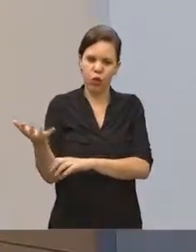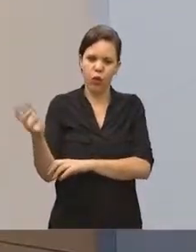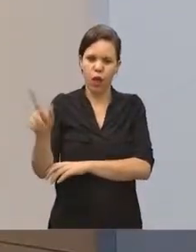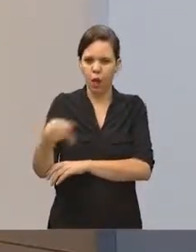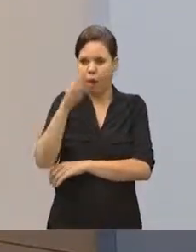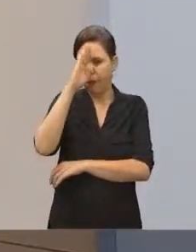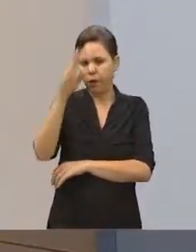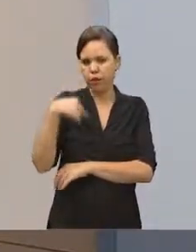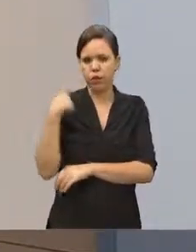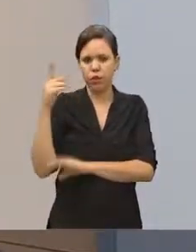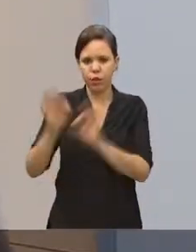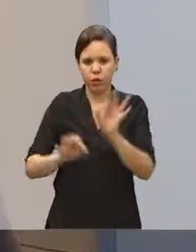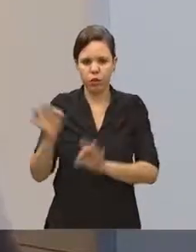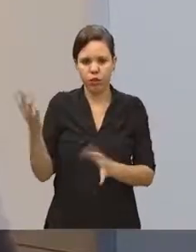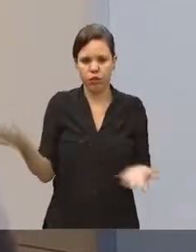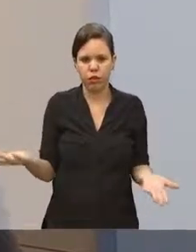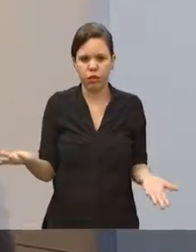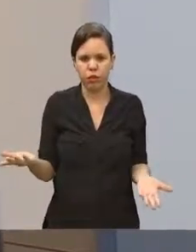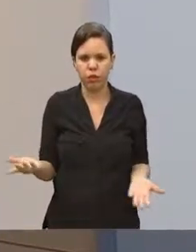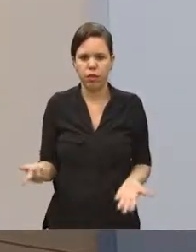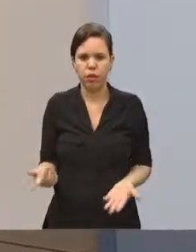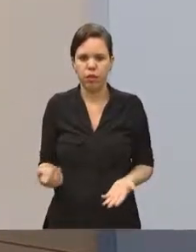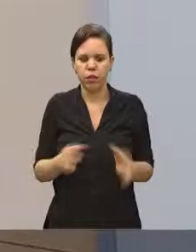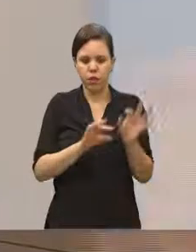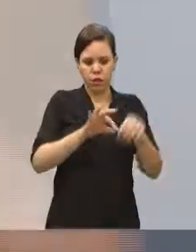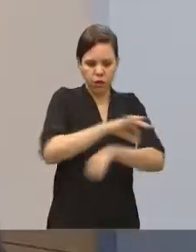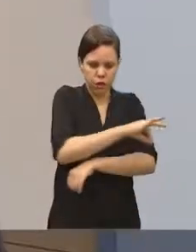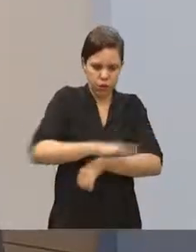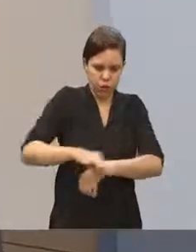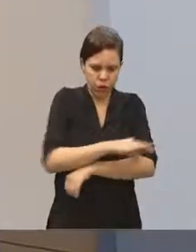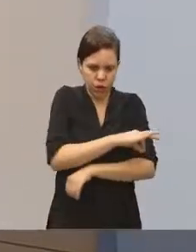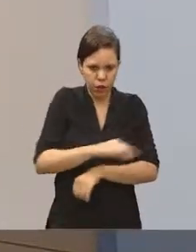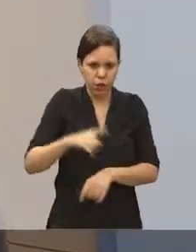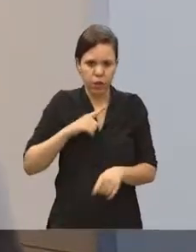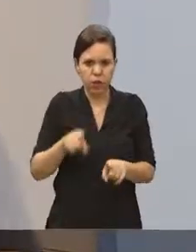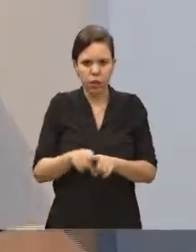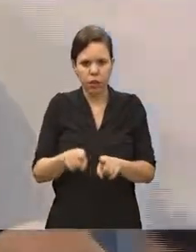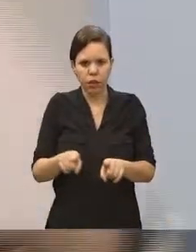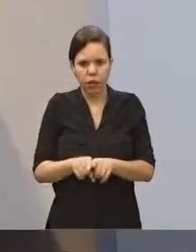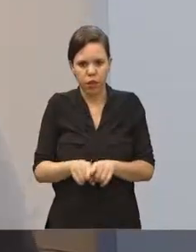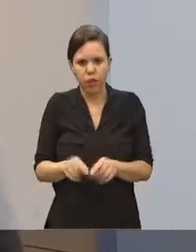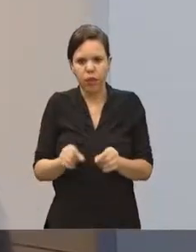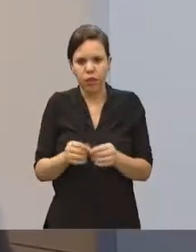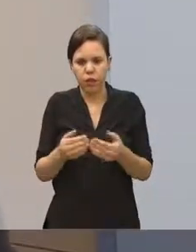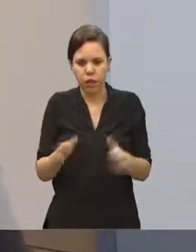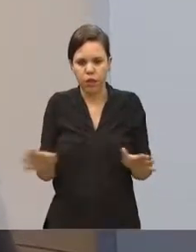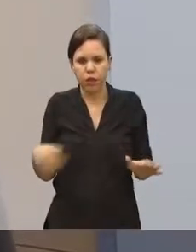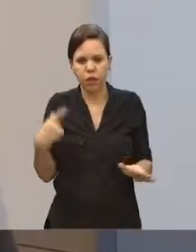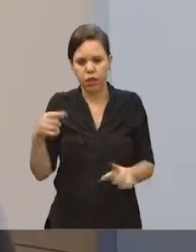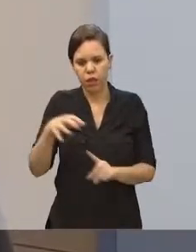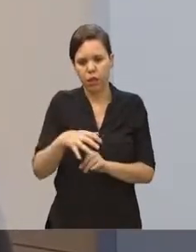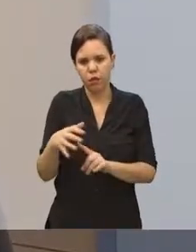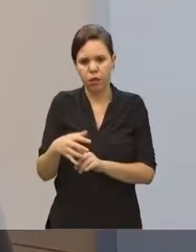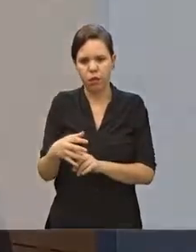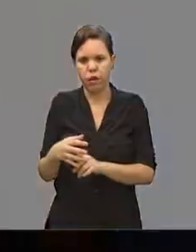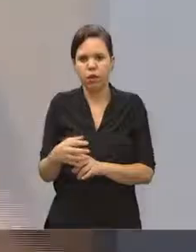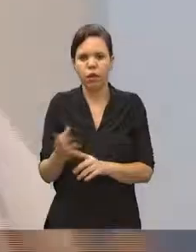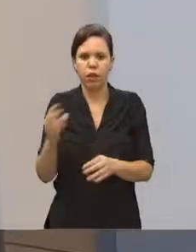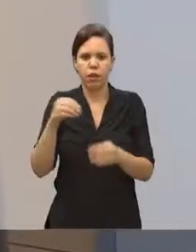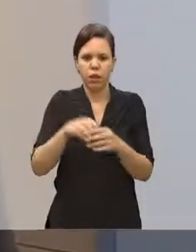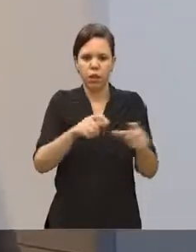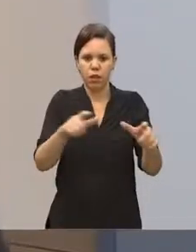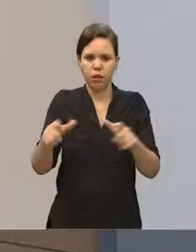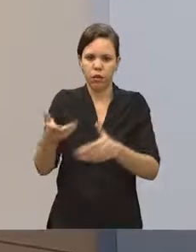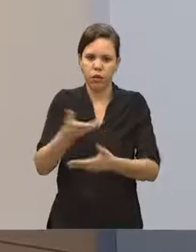do nosso projeto, né? Então, o partido arquitetônico partiu principalmente de trazer a praça para dentro do ambiente, né? A